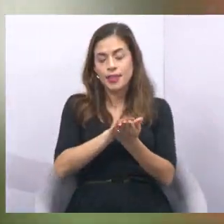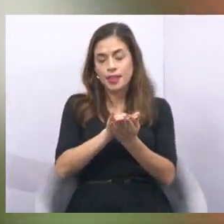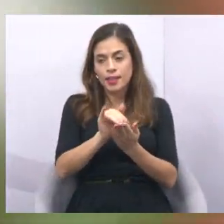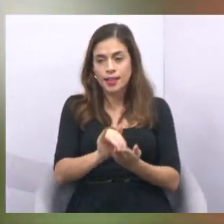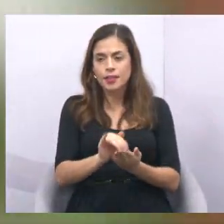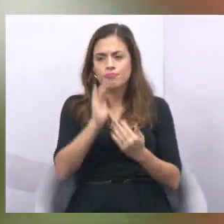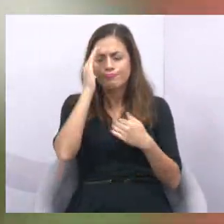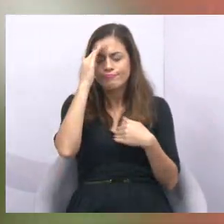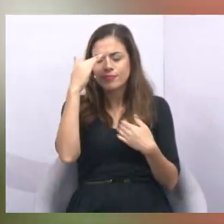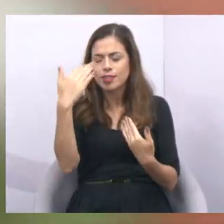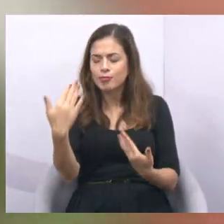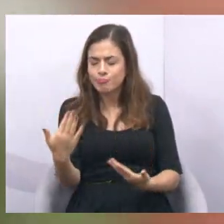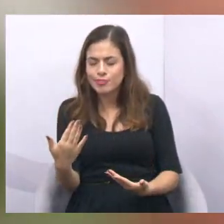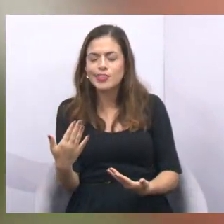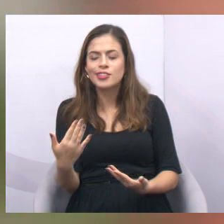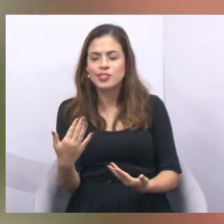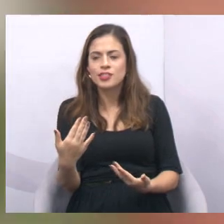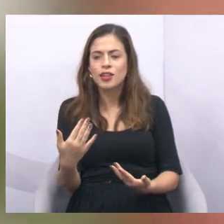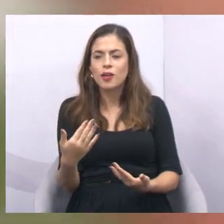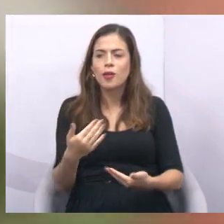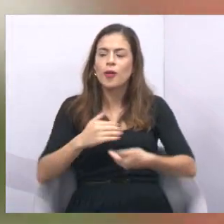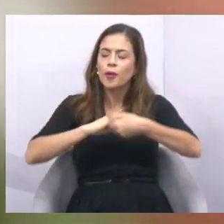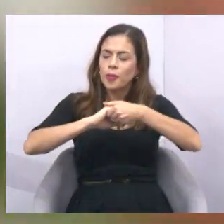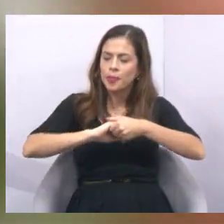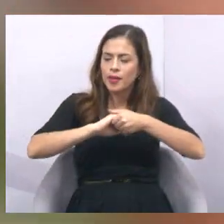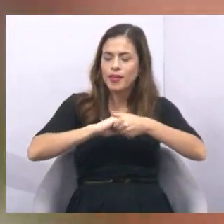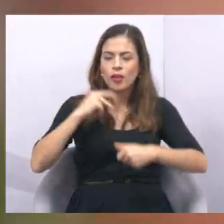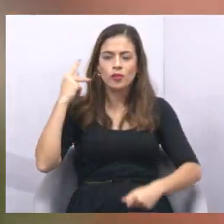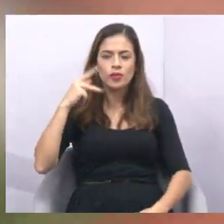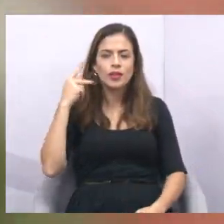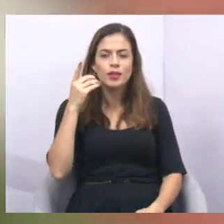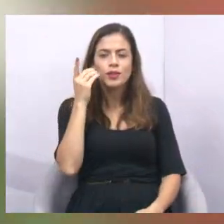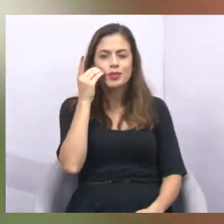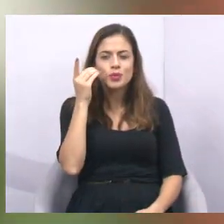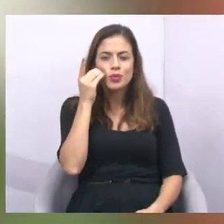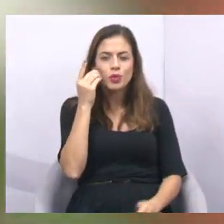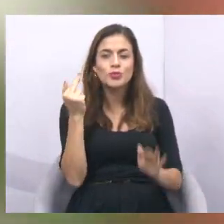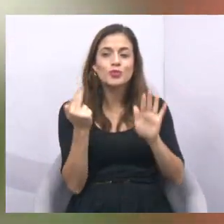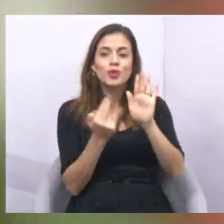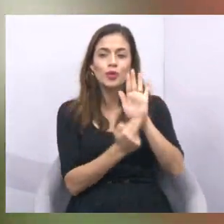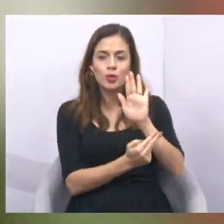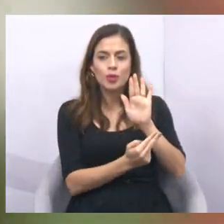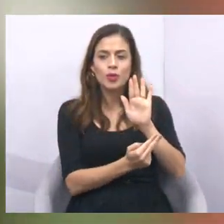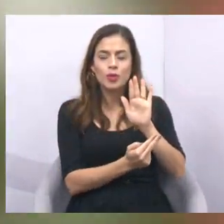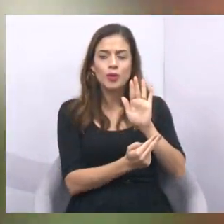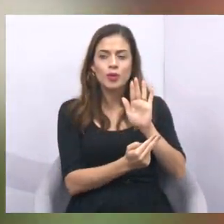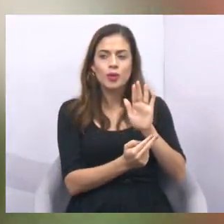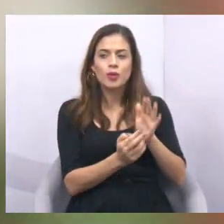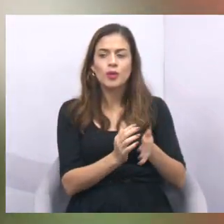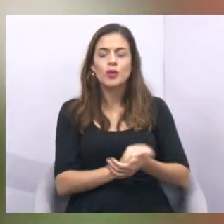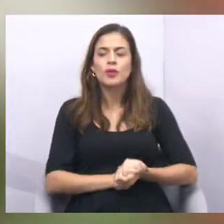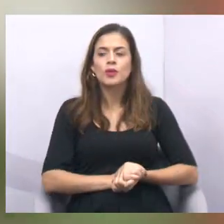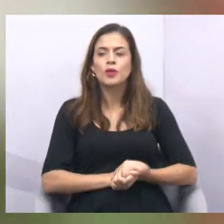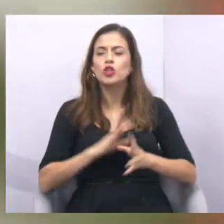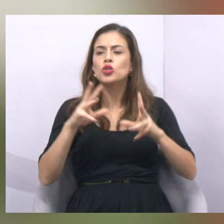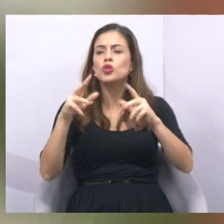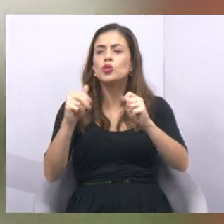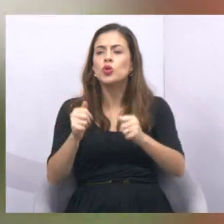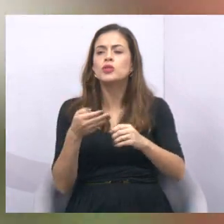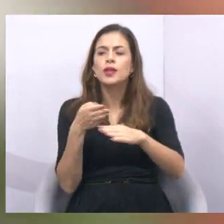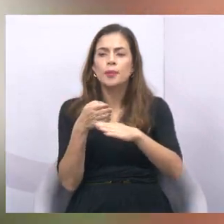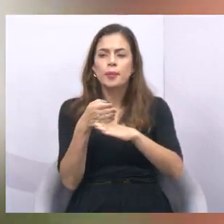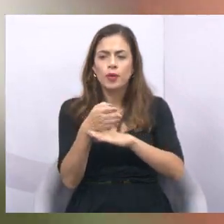que. Quero cumprimentar o vereador Dutti, o autor, quero cumprimentar os vereadores que aprovaram